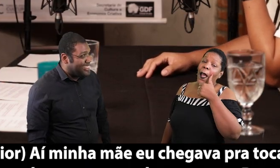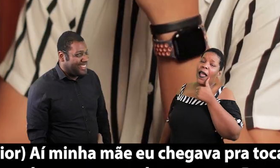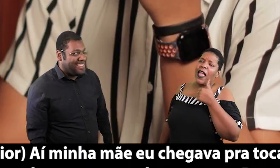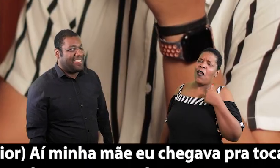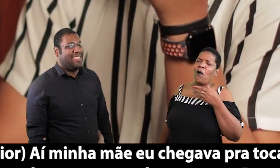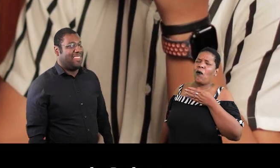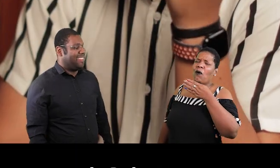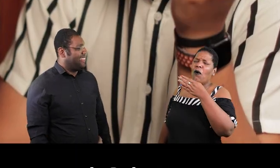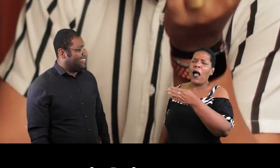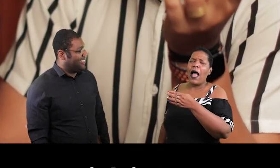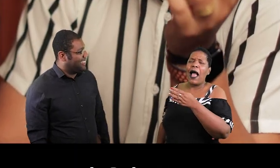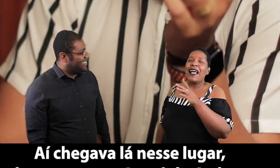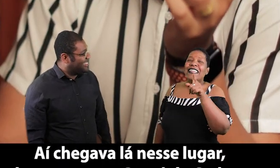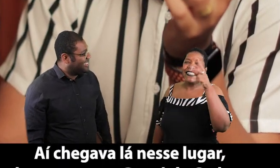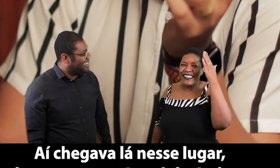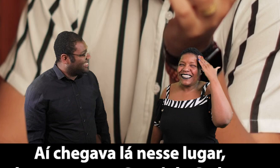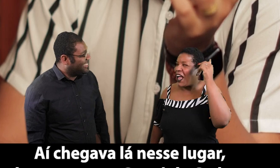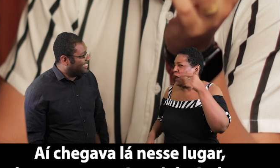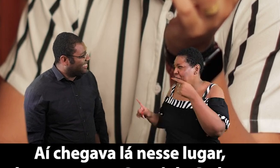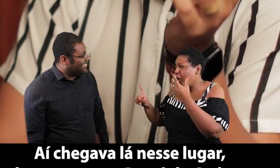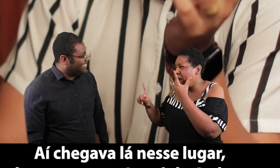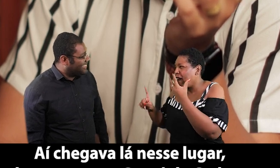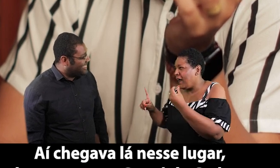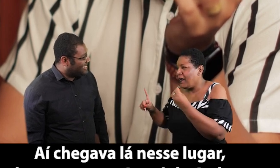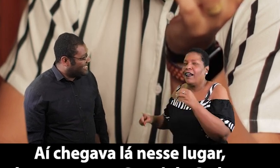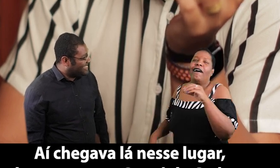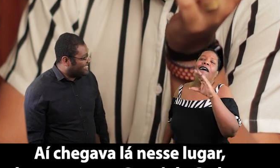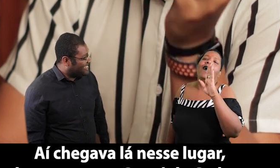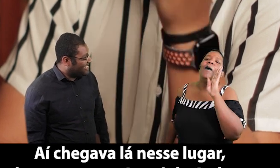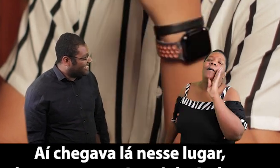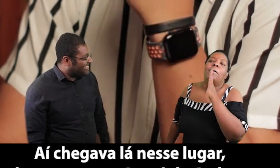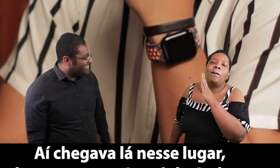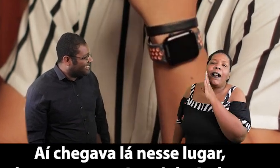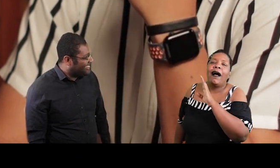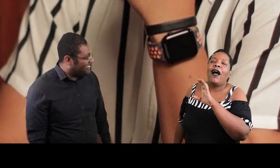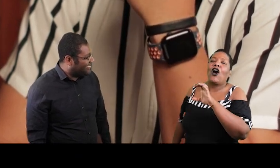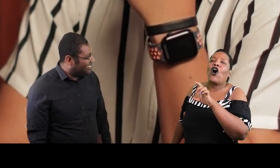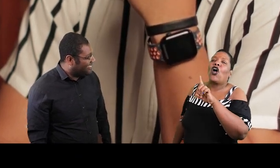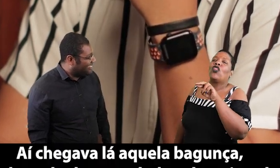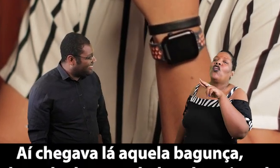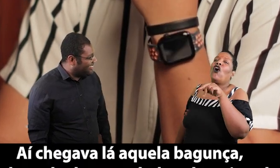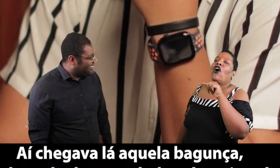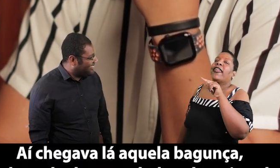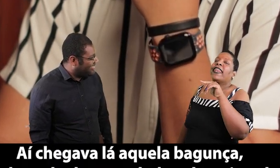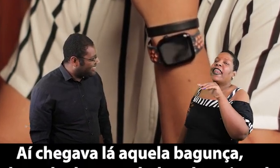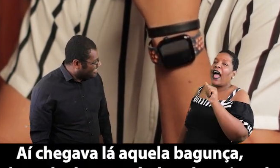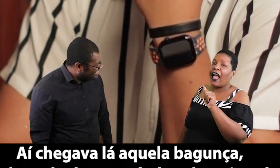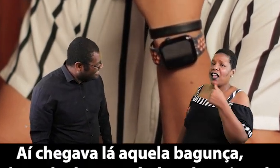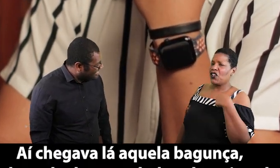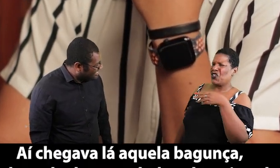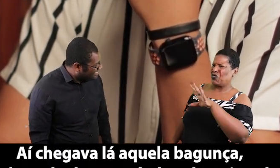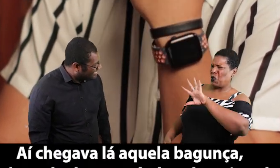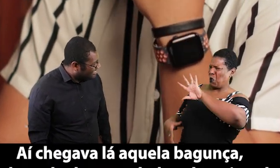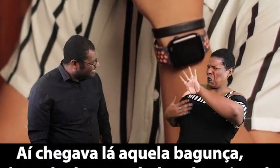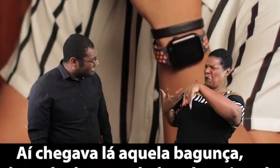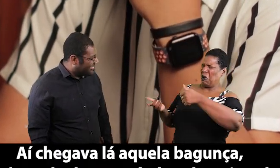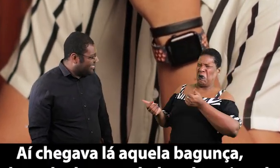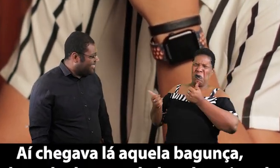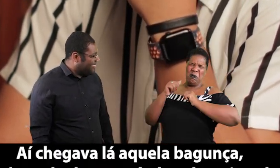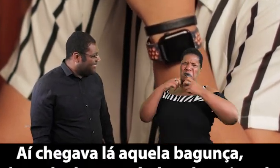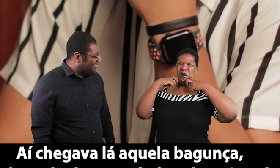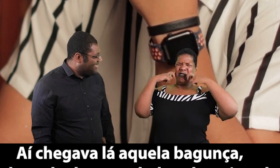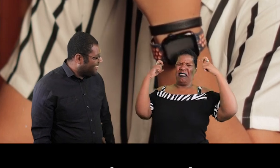acho que era Bar da Codorna. Não sei se tu lembra desse lugar. Acho que era no Guará, Bar da Codorna. Aí chegava lá, aquela bagunça, um bocado de gente